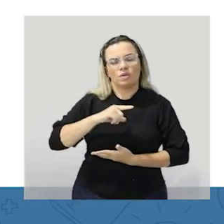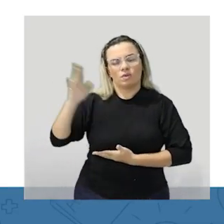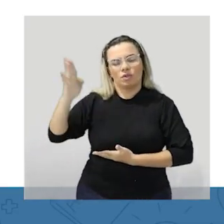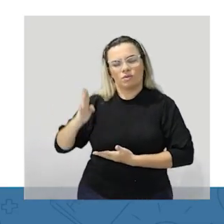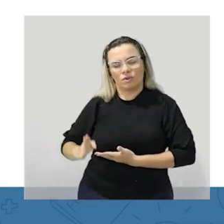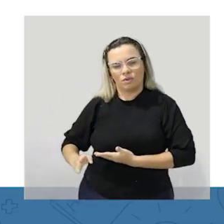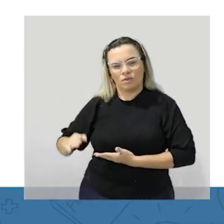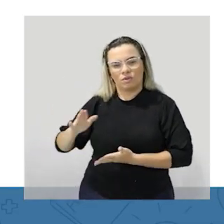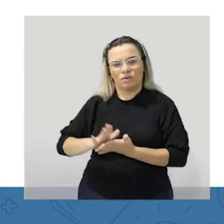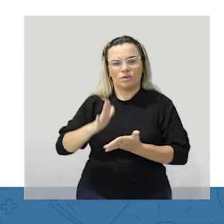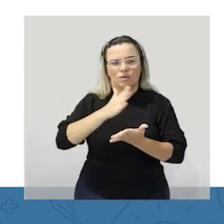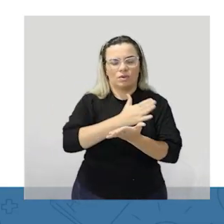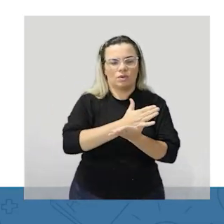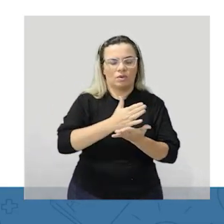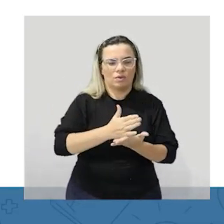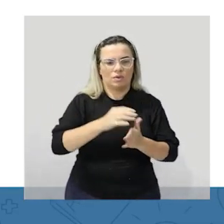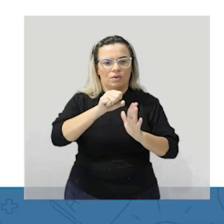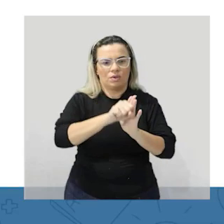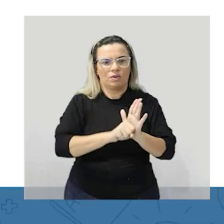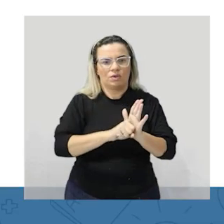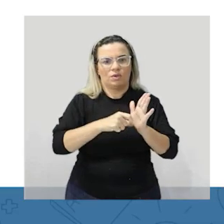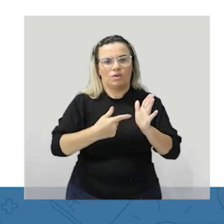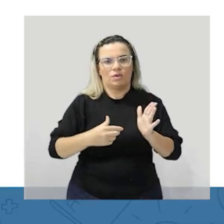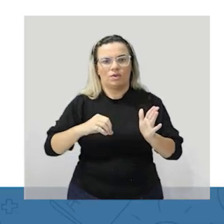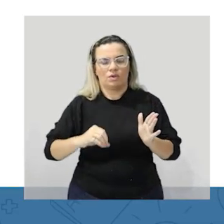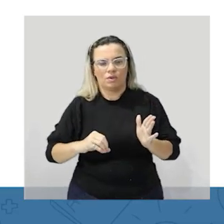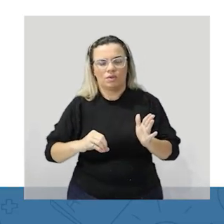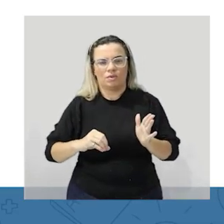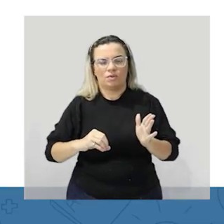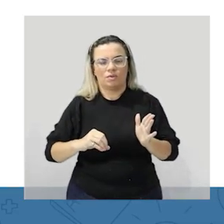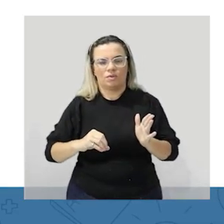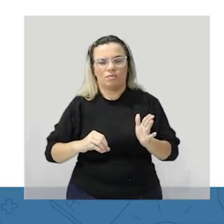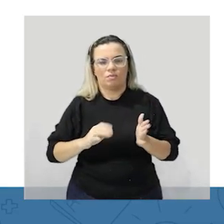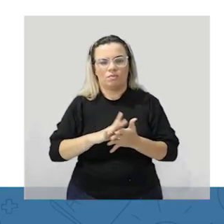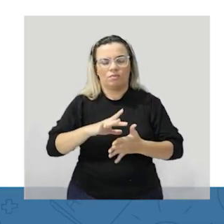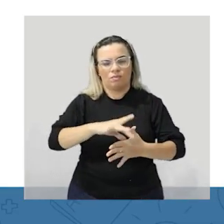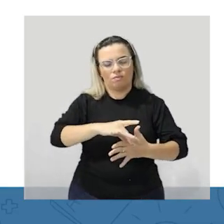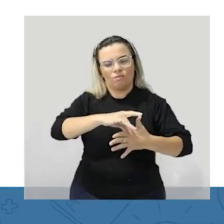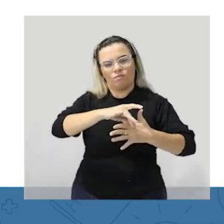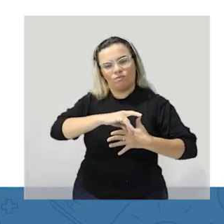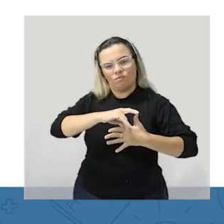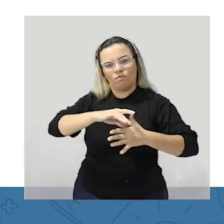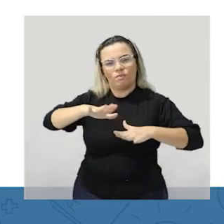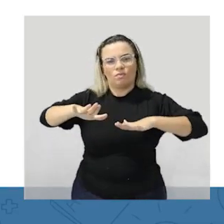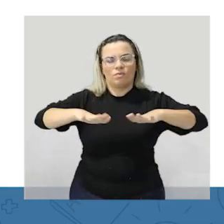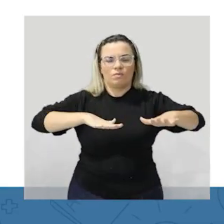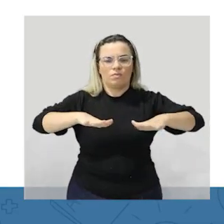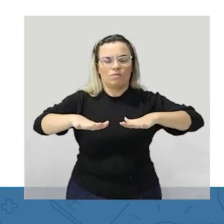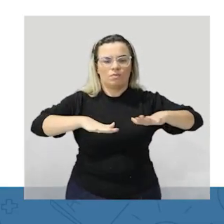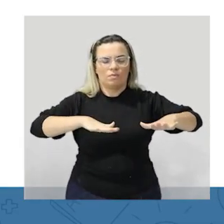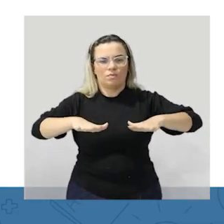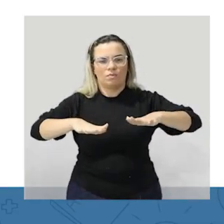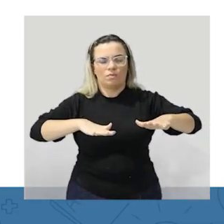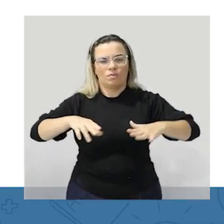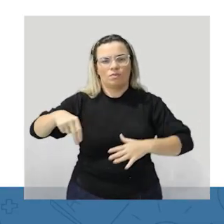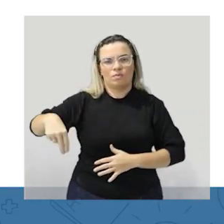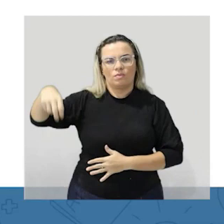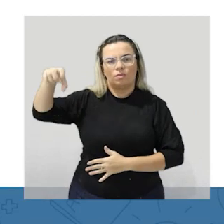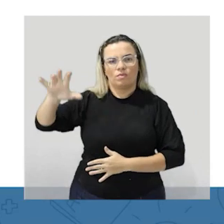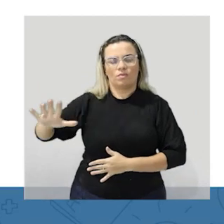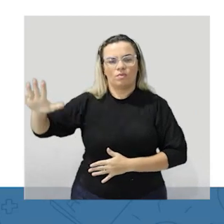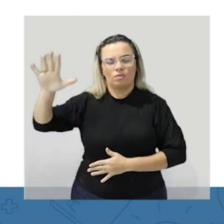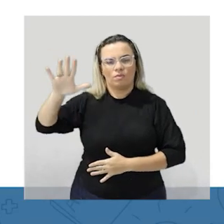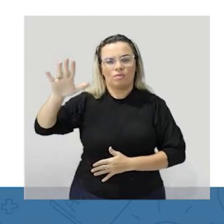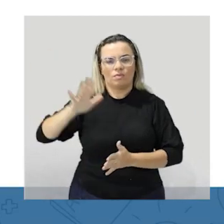Brasil do início do século XX, que liderou um movimento no Nordeste,